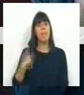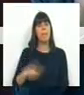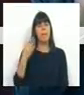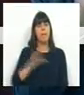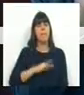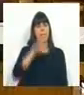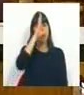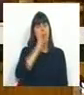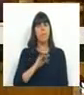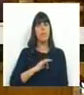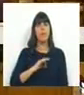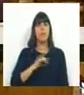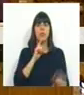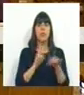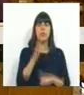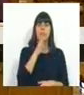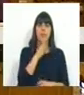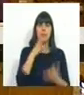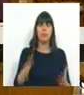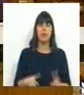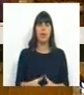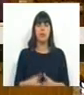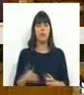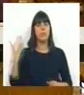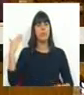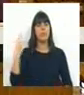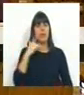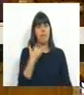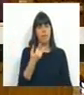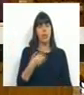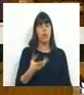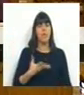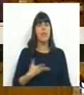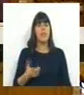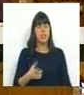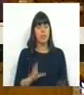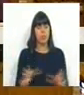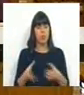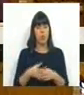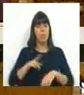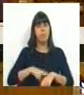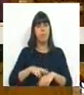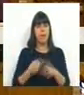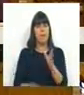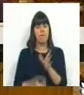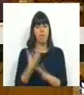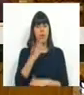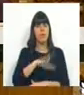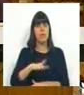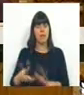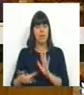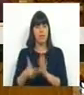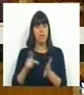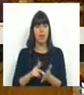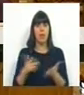Presidente, Sr. Ministro, Sras. E Srs. Deputados. No passado dia 29 de dezembro, o Conselho Diretivo da Fundação para a Ciência